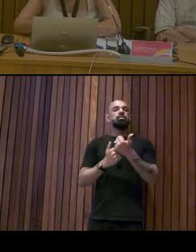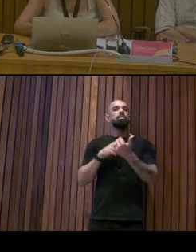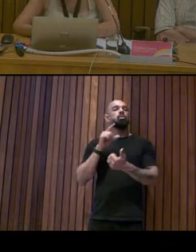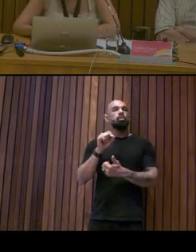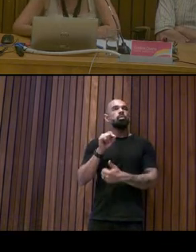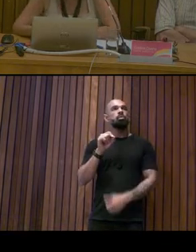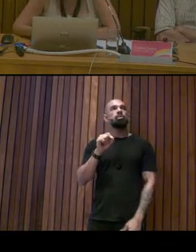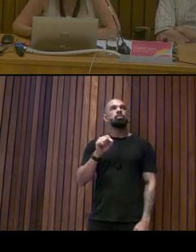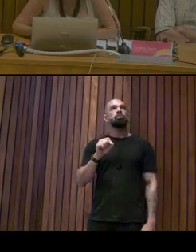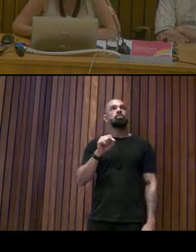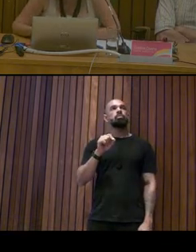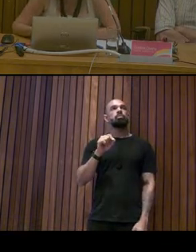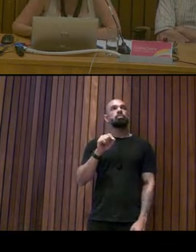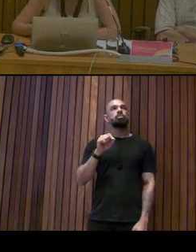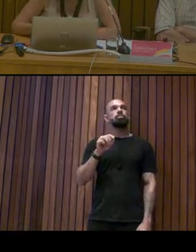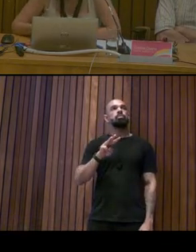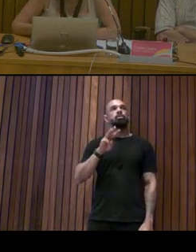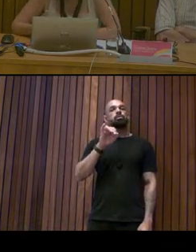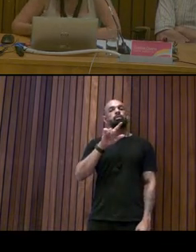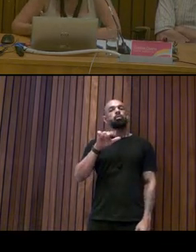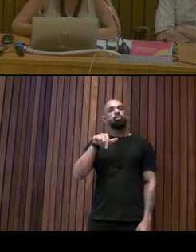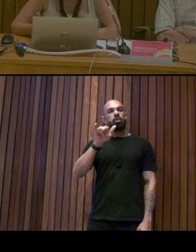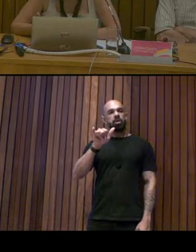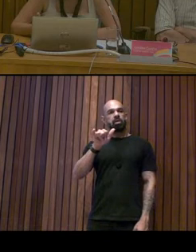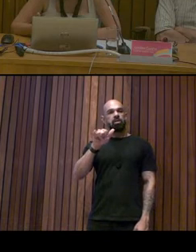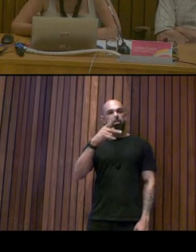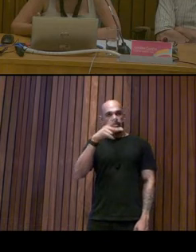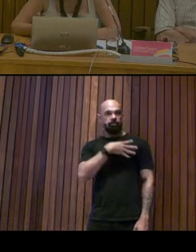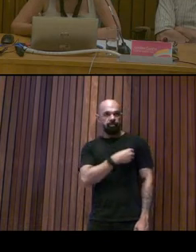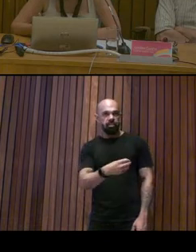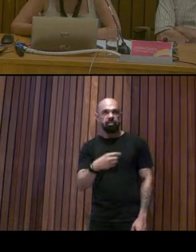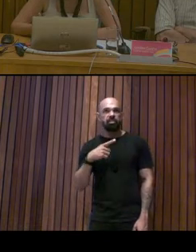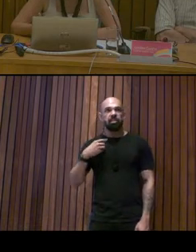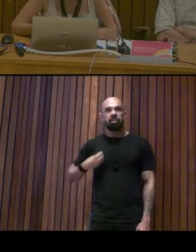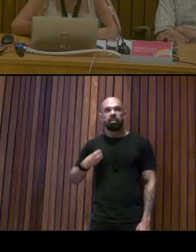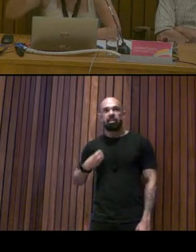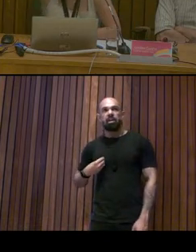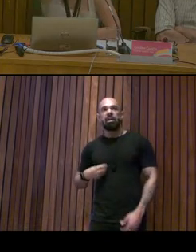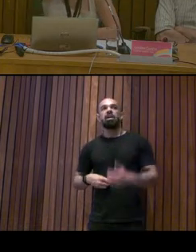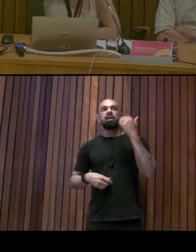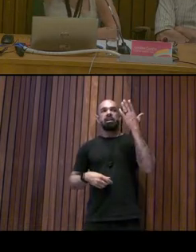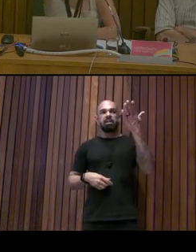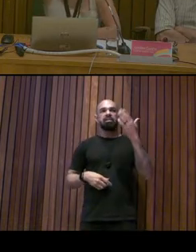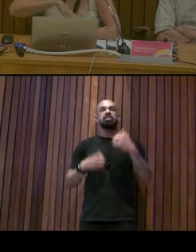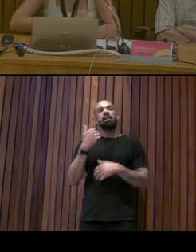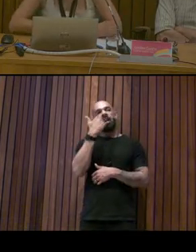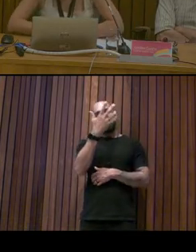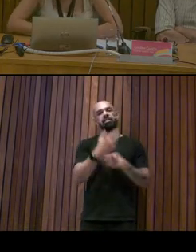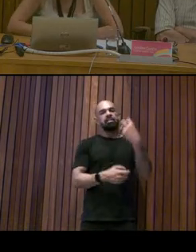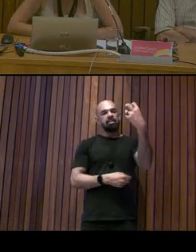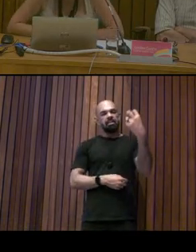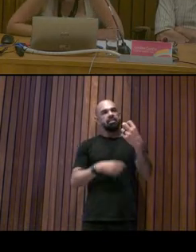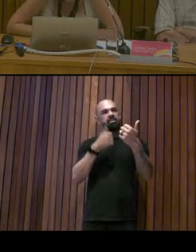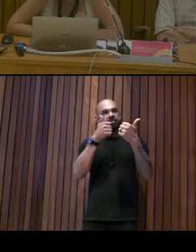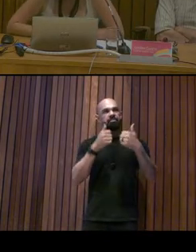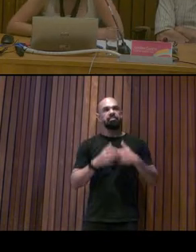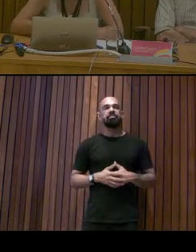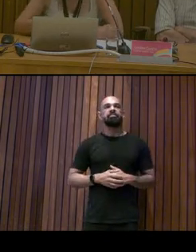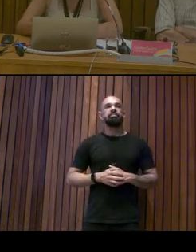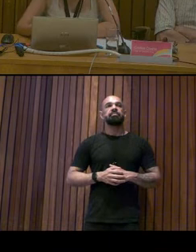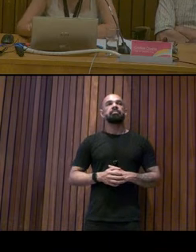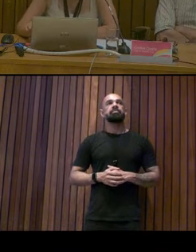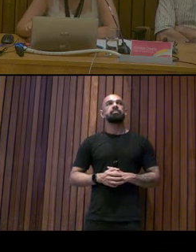Willy Cavaleiro Chung, que é seu filho. Ele está aqui? Não, está? Ah, está lá atrás. Tudo bom, Chung?